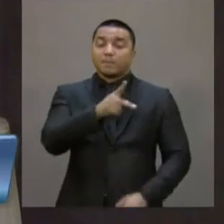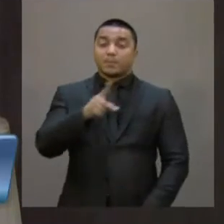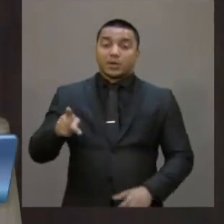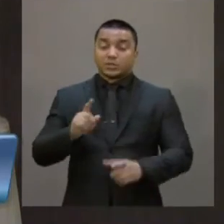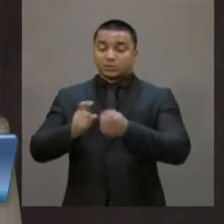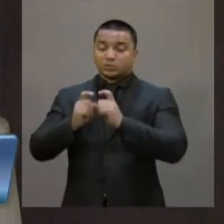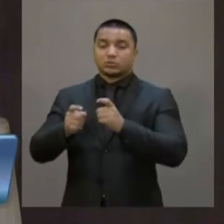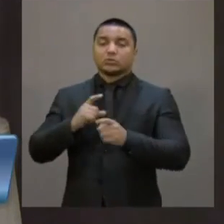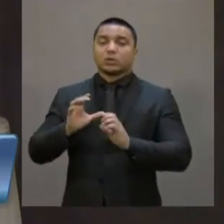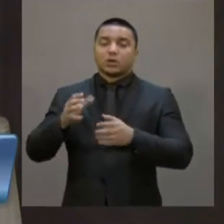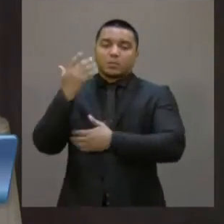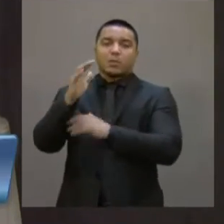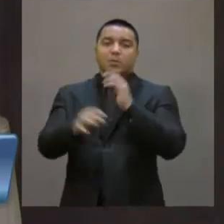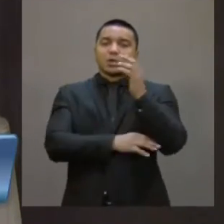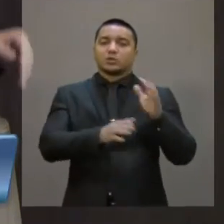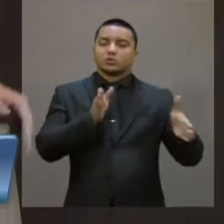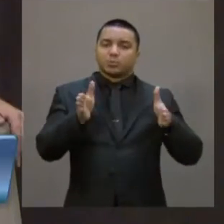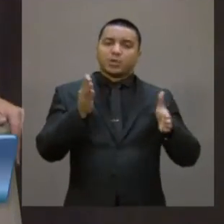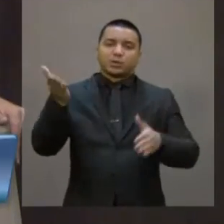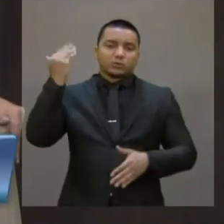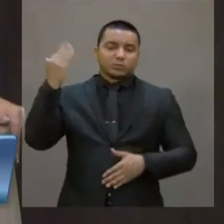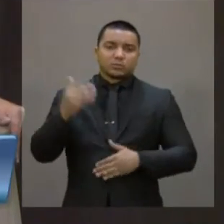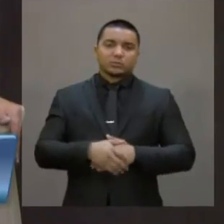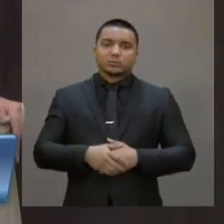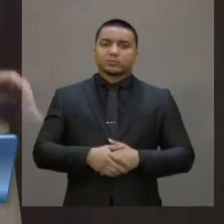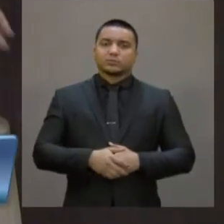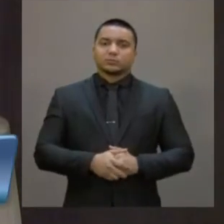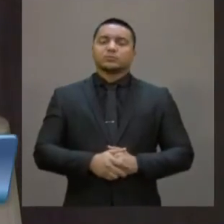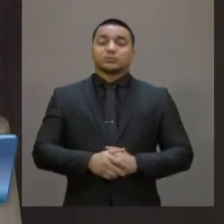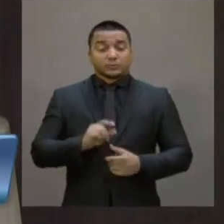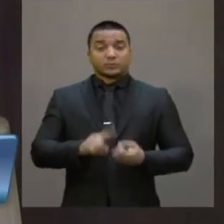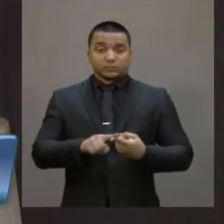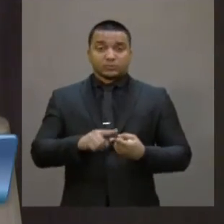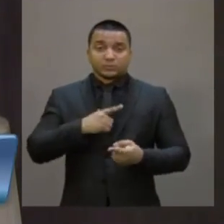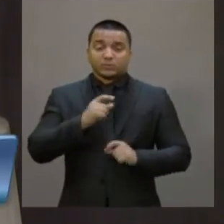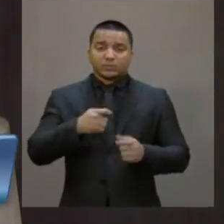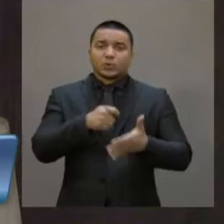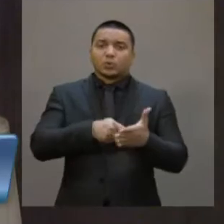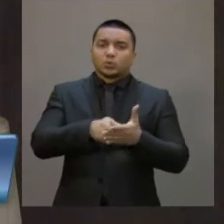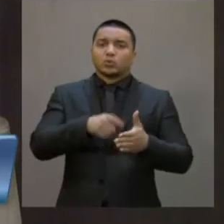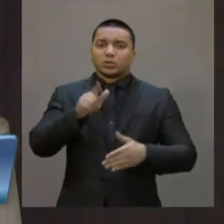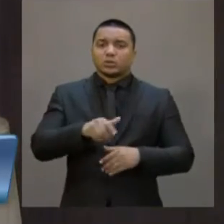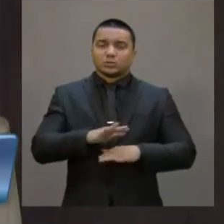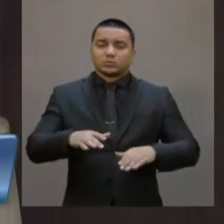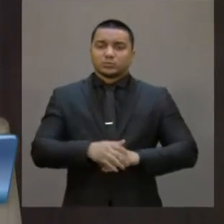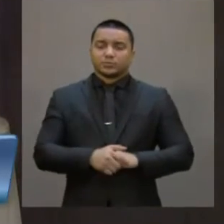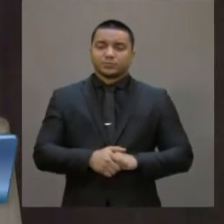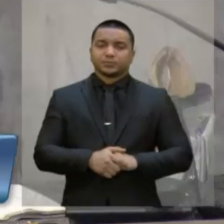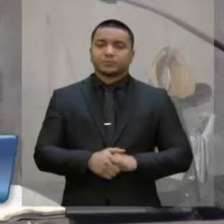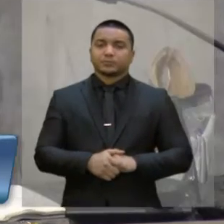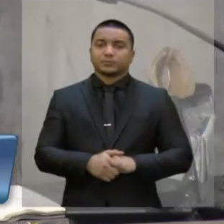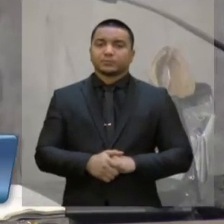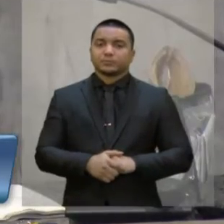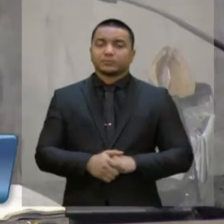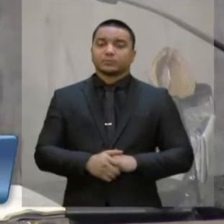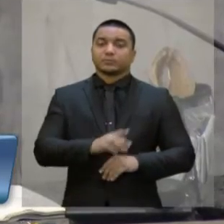a Comissão de Meio Ambiente durante um período da legislatura passada em que nós fizemos essa luta muito grande. Juntos. Deputado